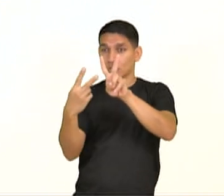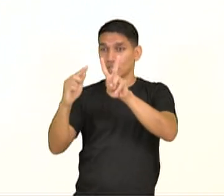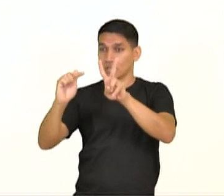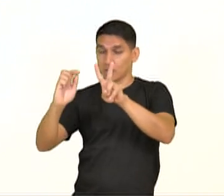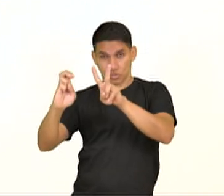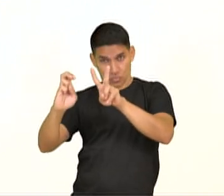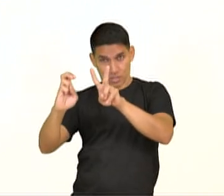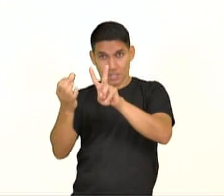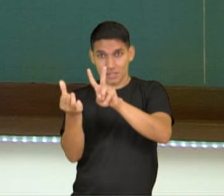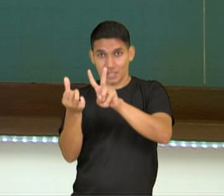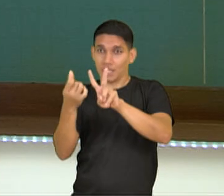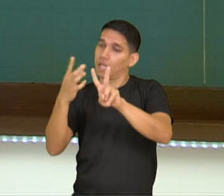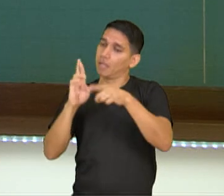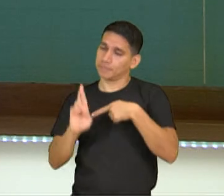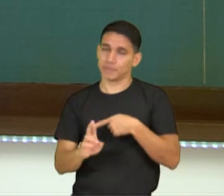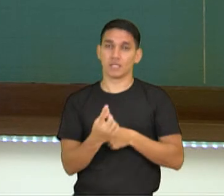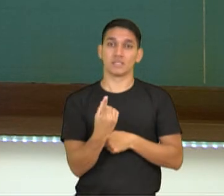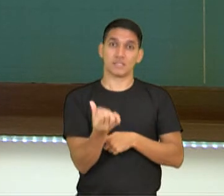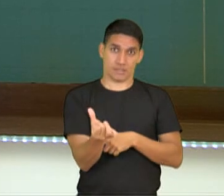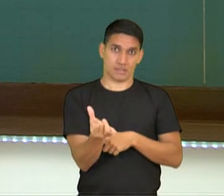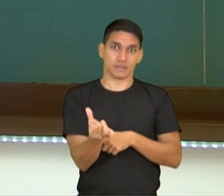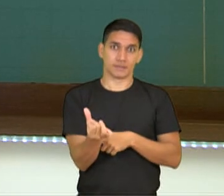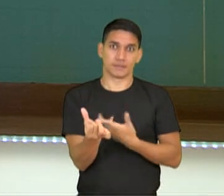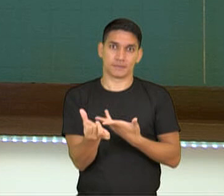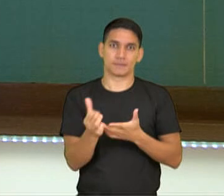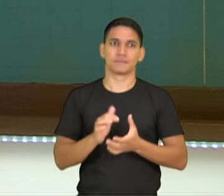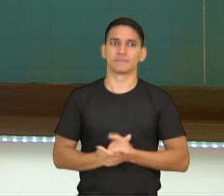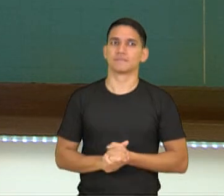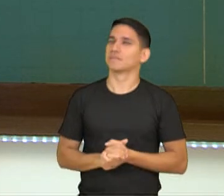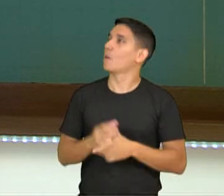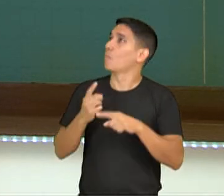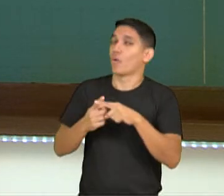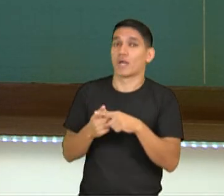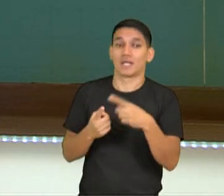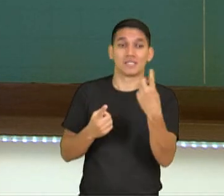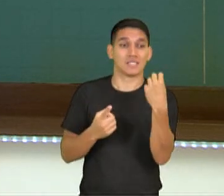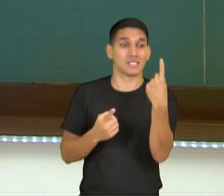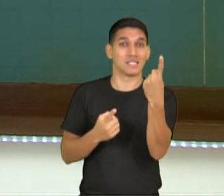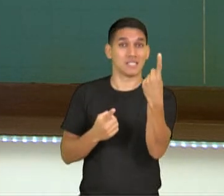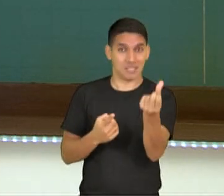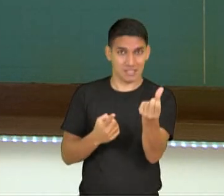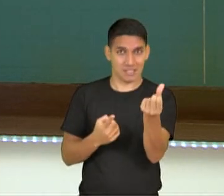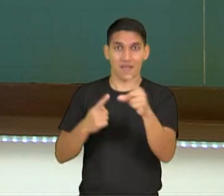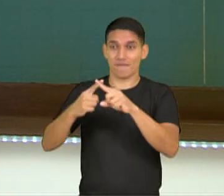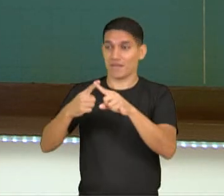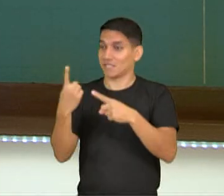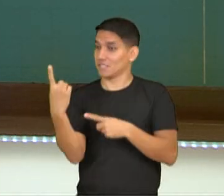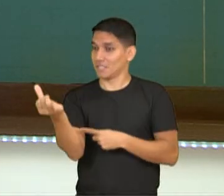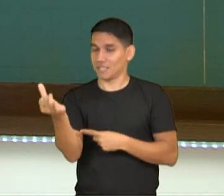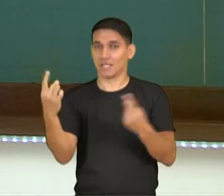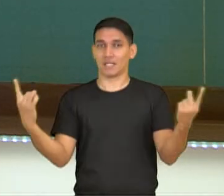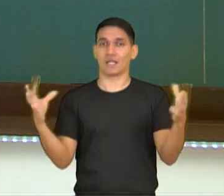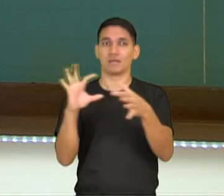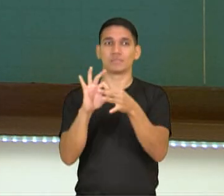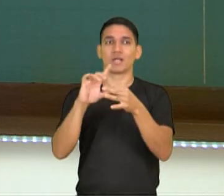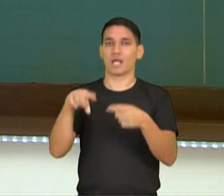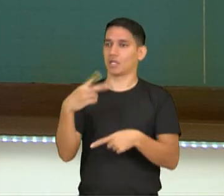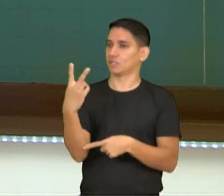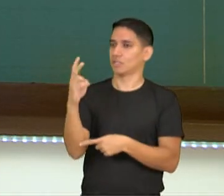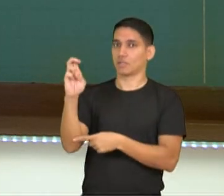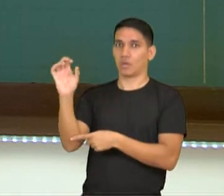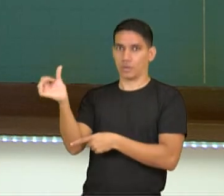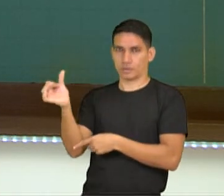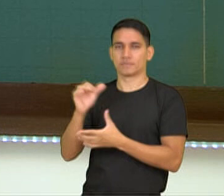porque 16 vezes 16 é 256, tá bom? E dividimos isso por 2, só a substituição